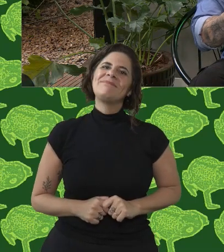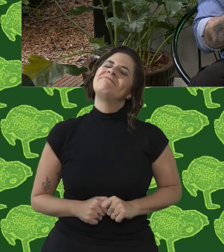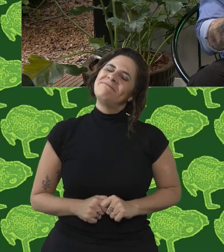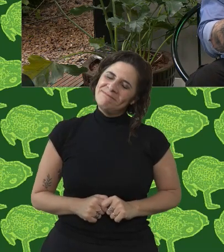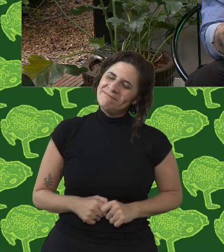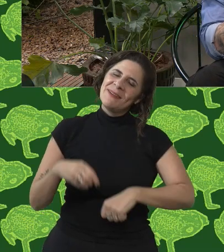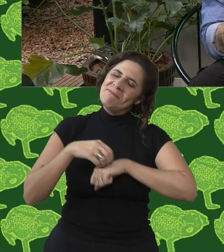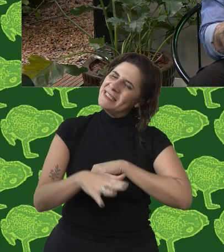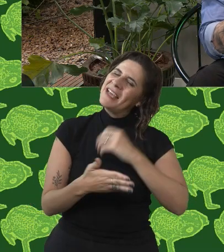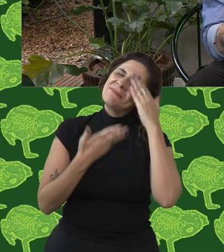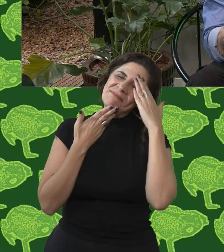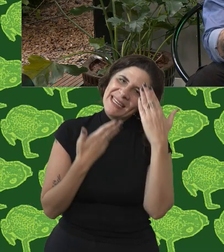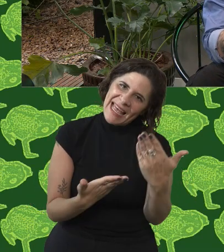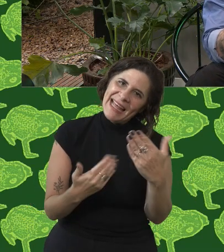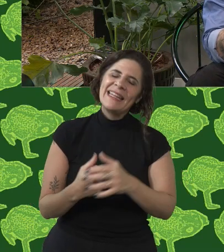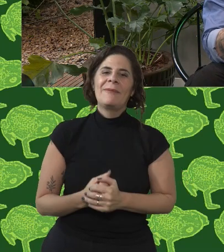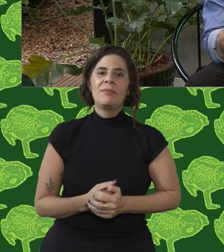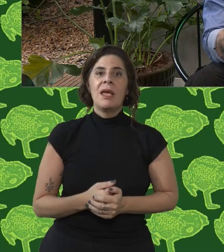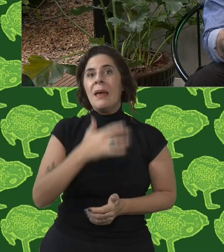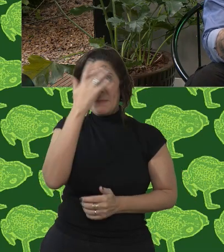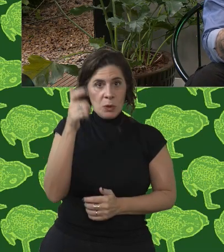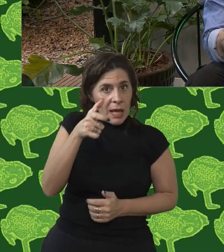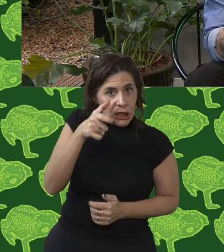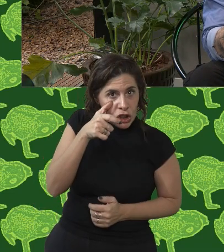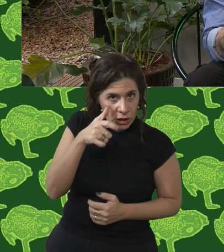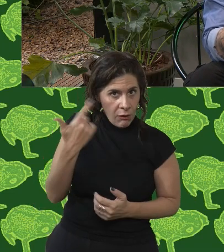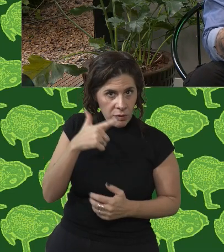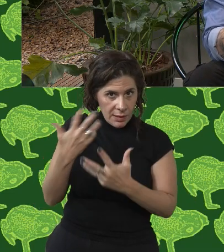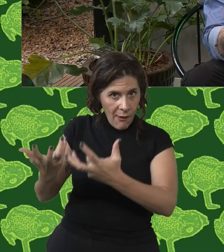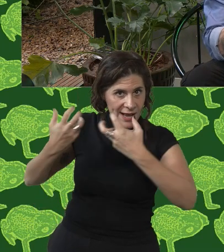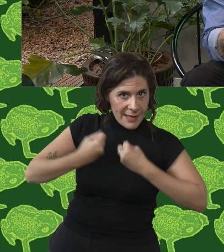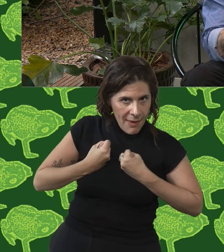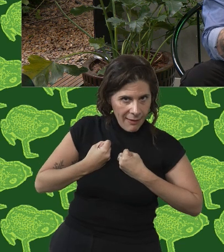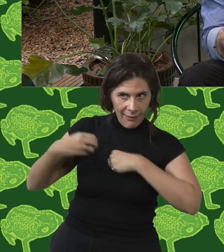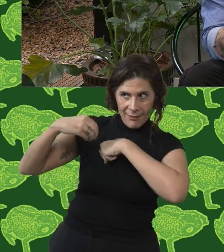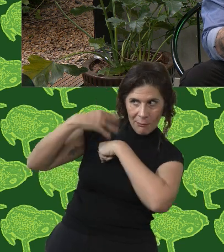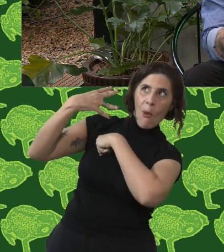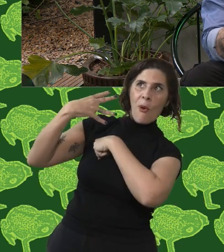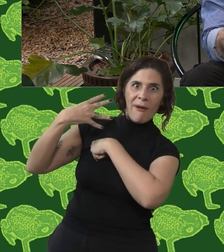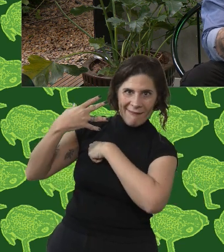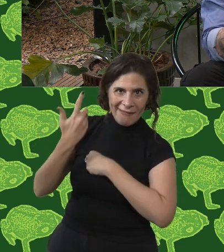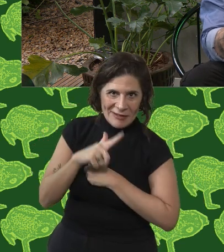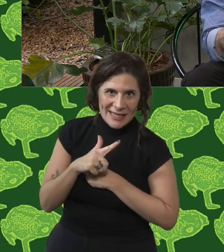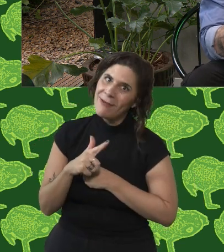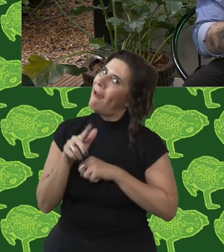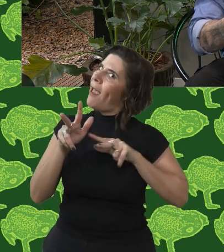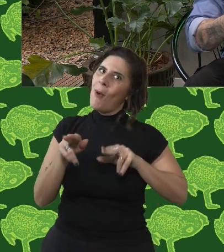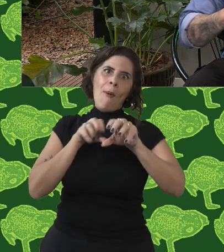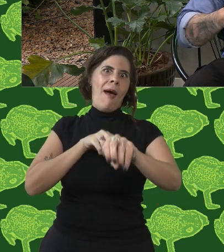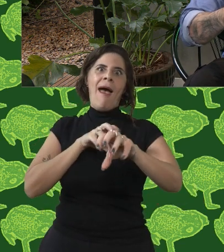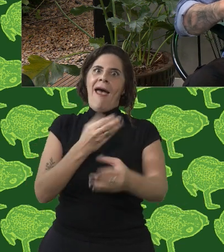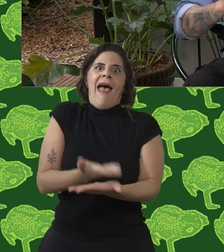Perfeito, Gui, muito obrigado. Pessoal que está assistindo, mensagem captada, né? A aula que o Gui deu aqui pra gente. Espero que todo mundo tenha entendido. Quem já